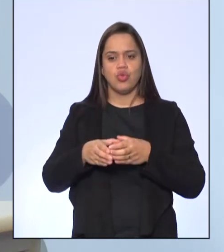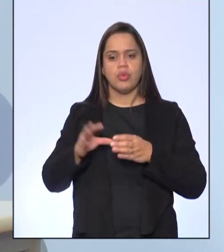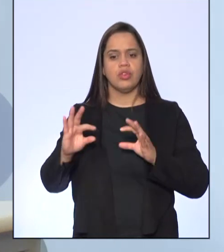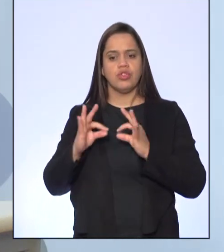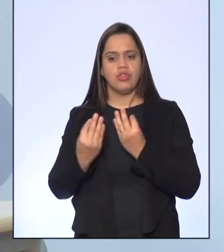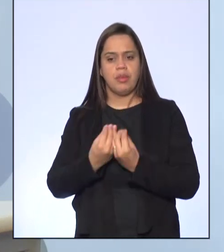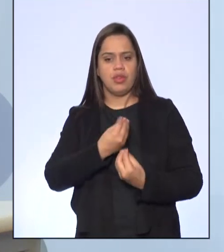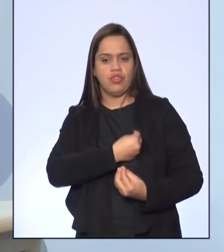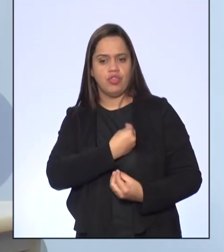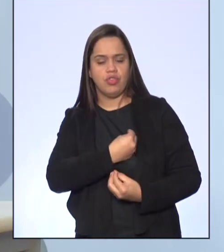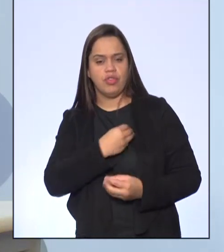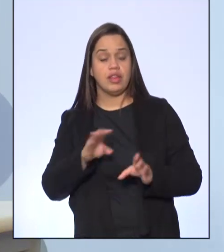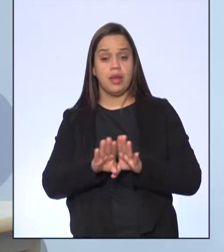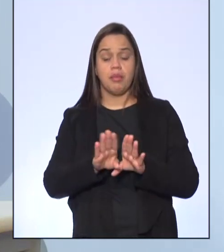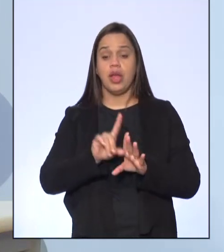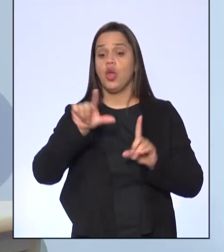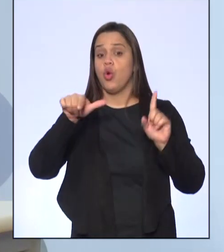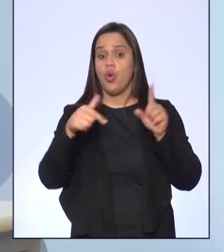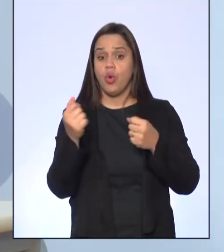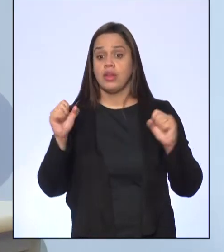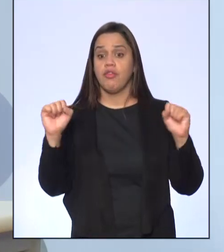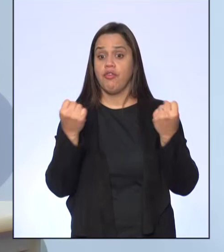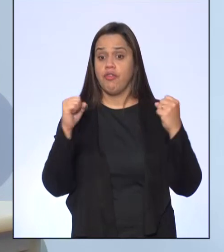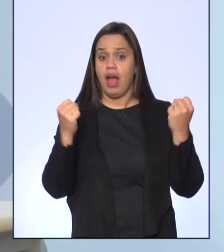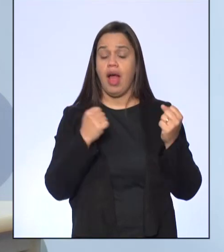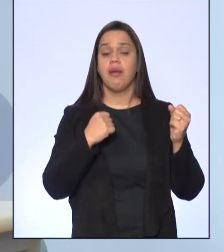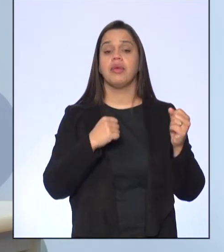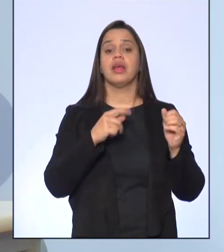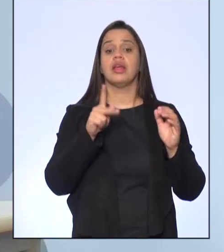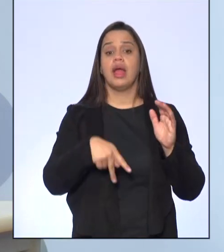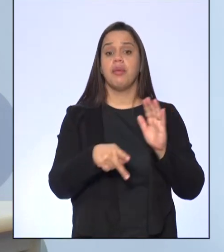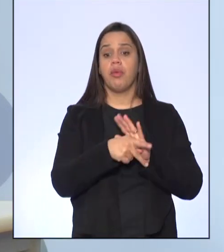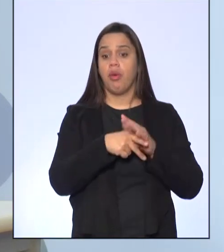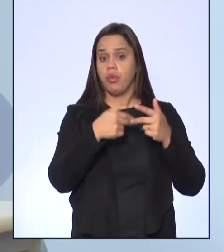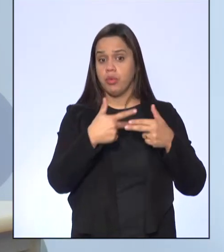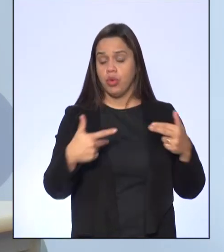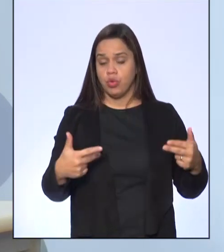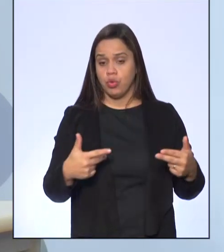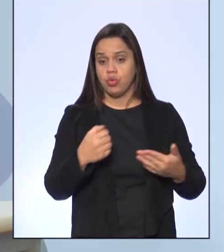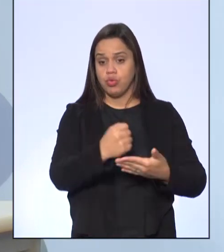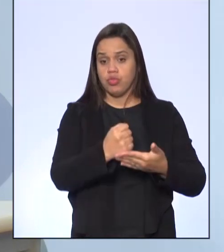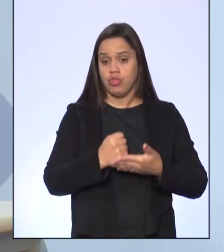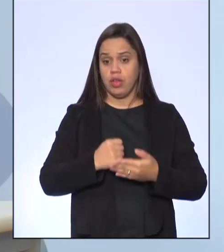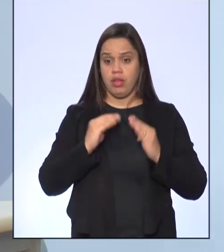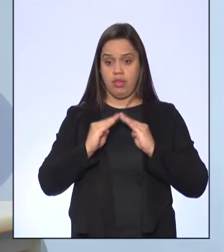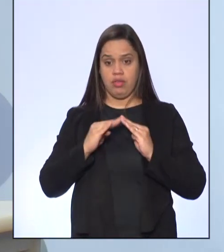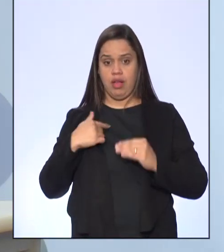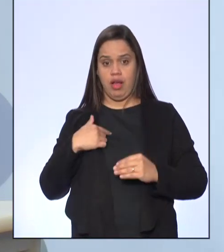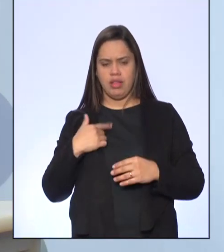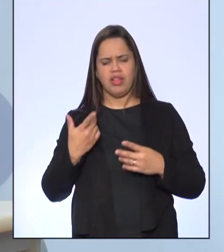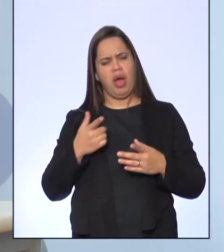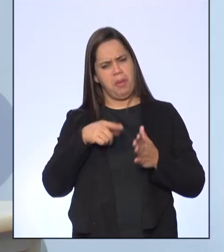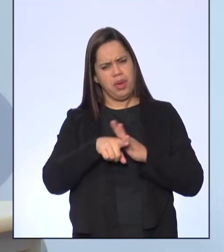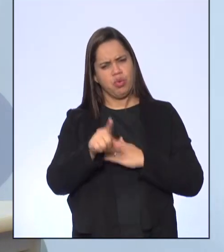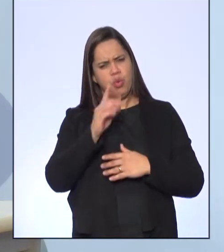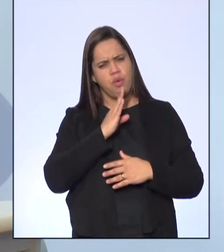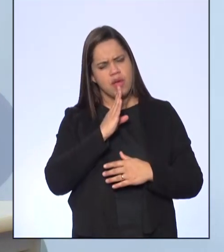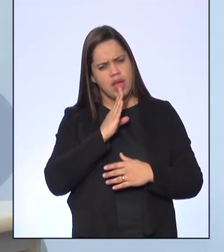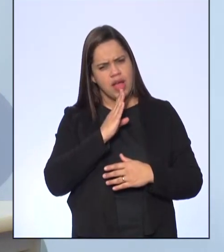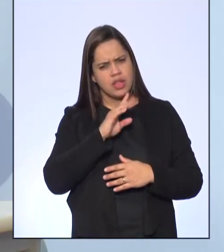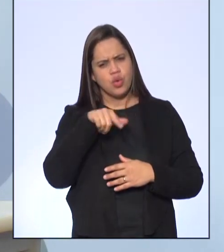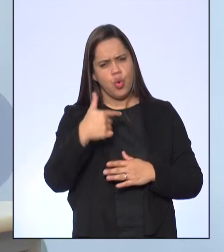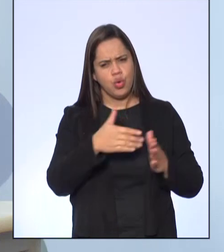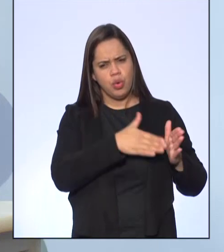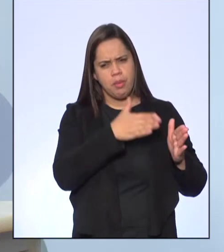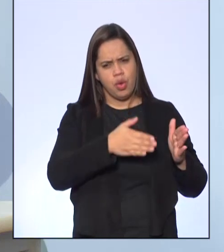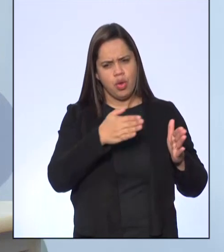até mesmo outras fábricas que depois o produto chega até nós, como é o caso do sal. Você conhece algum outro processo, né,